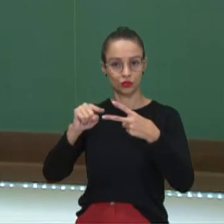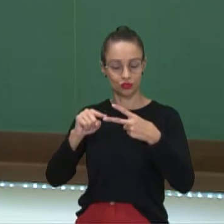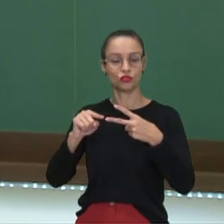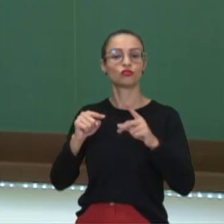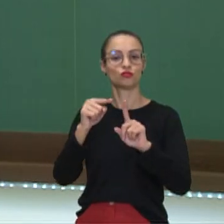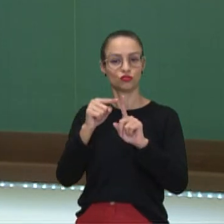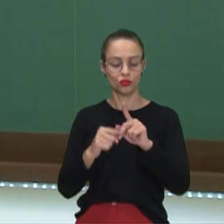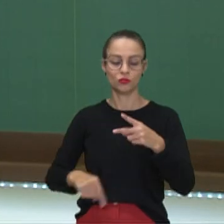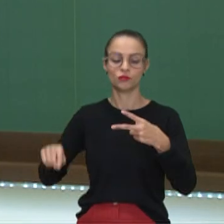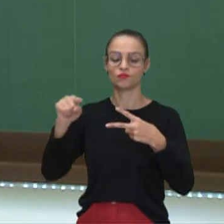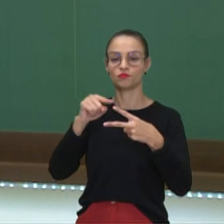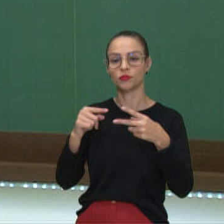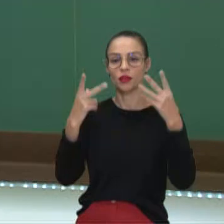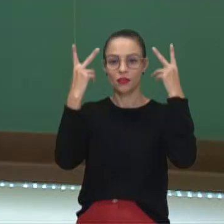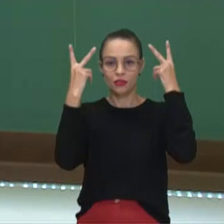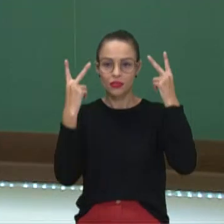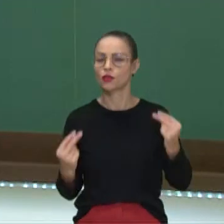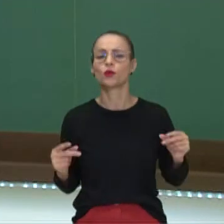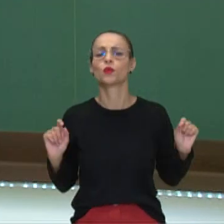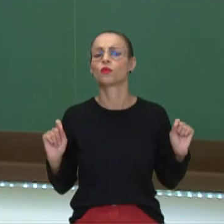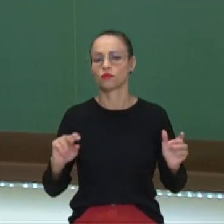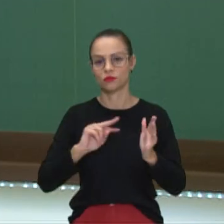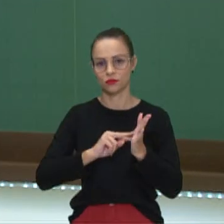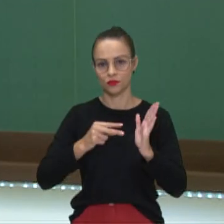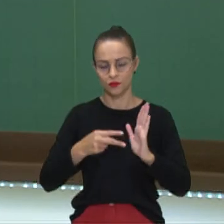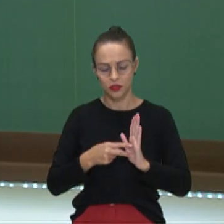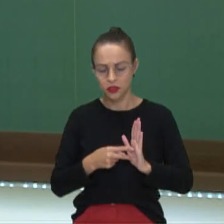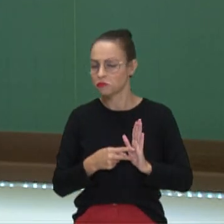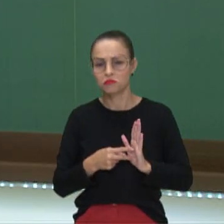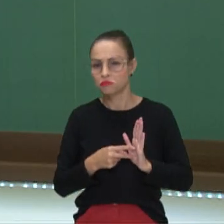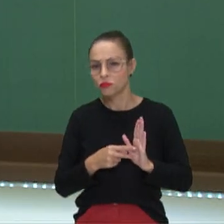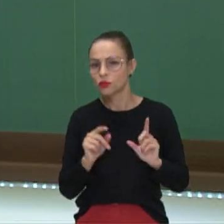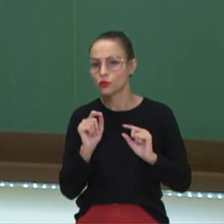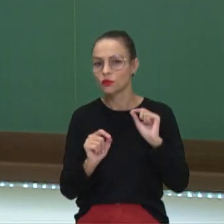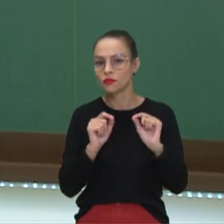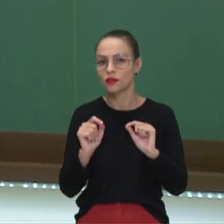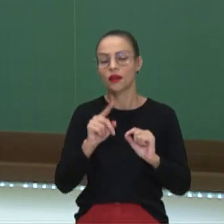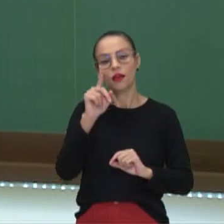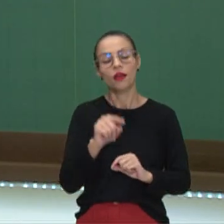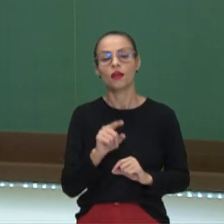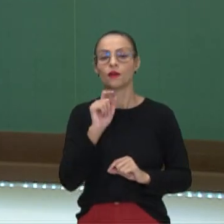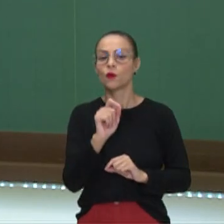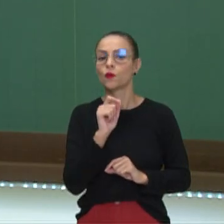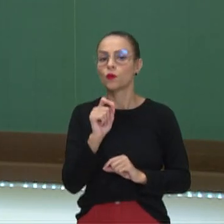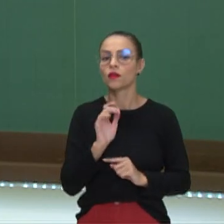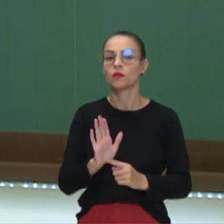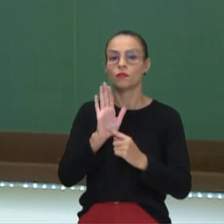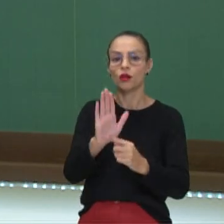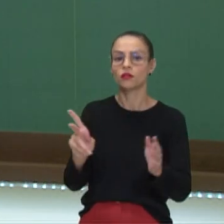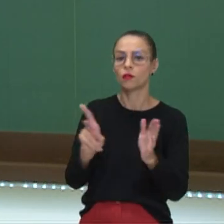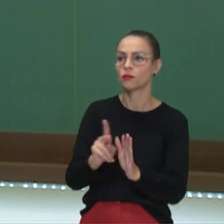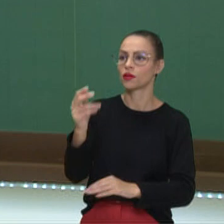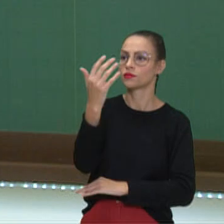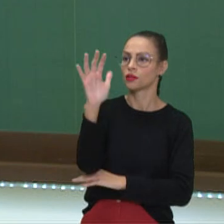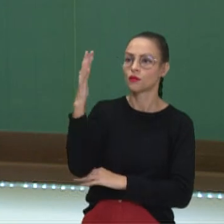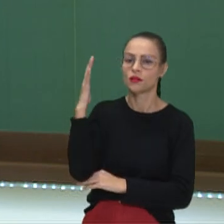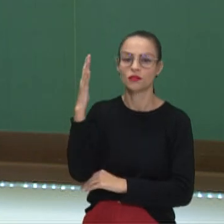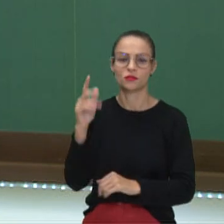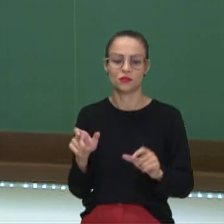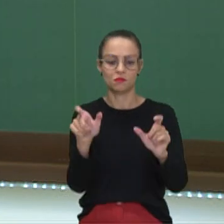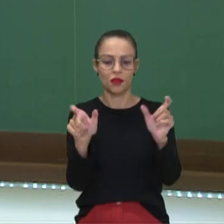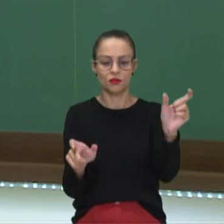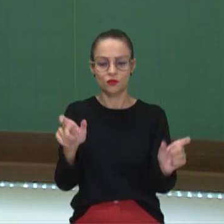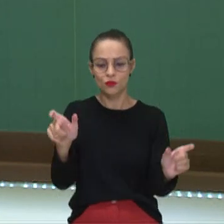né? Os motivos naturalistas. O que são isso? Né? Os motivos naturalistas são o que a gente representa ali da natureza, as pessoas,